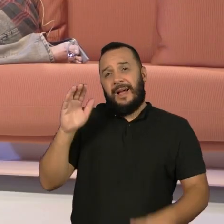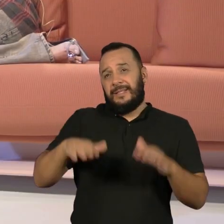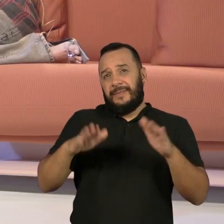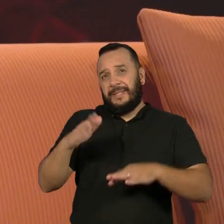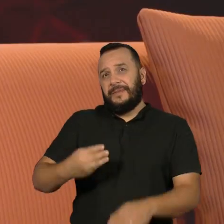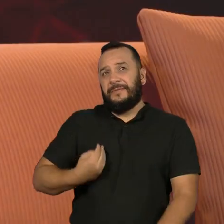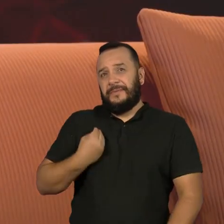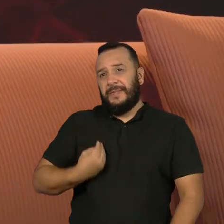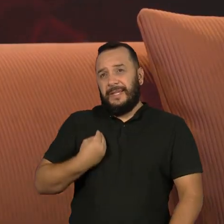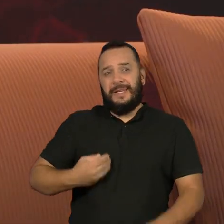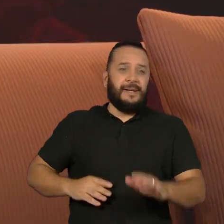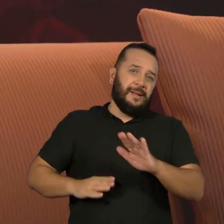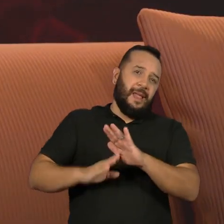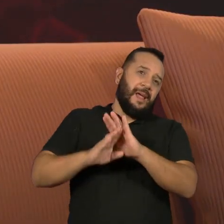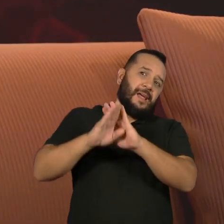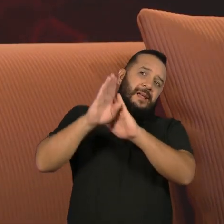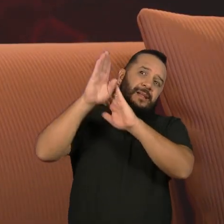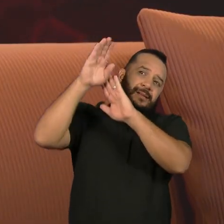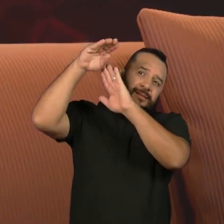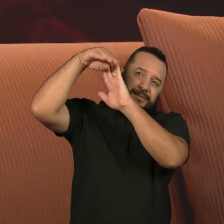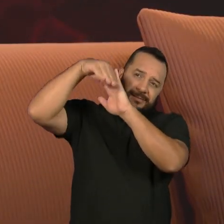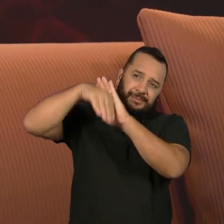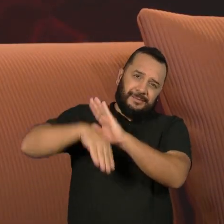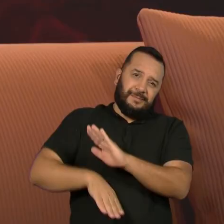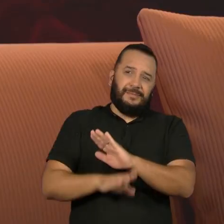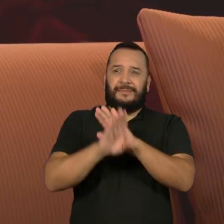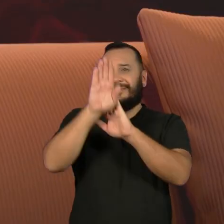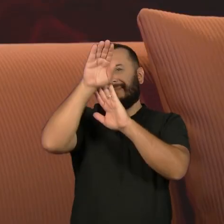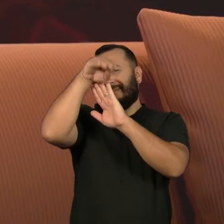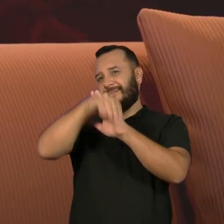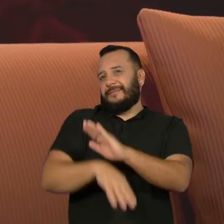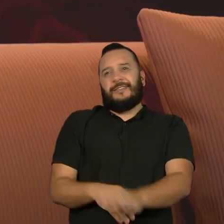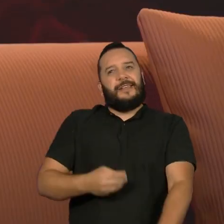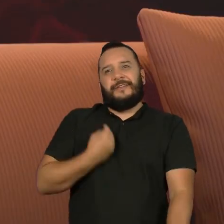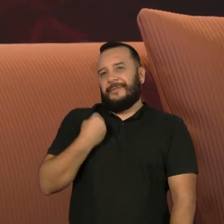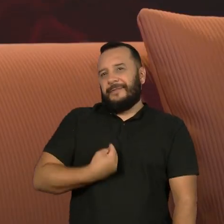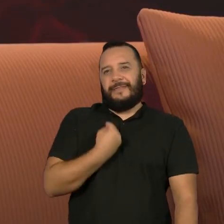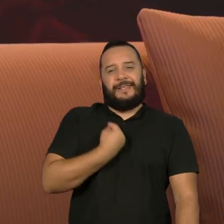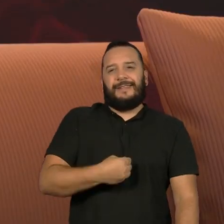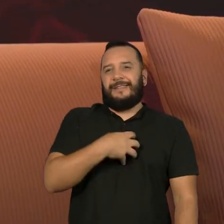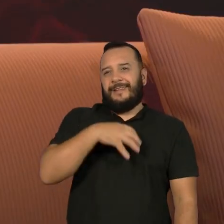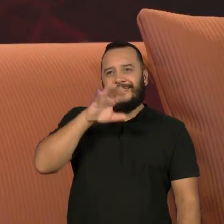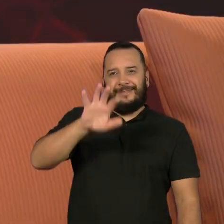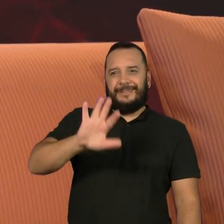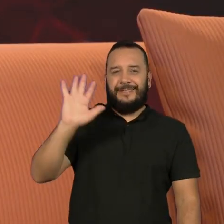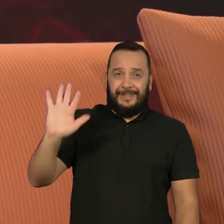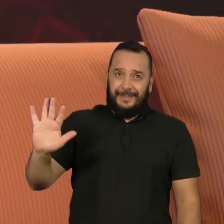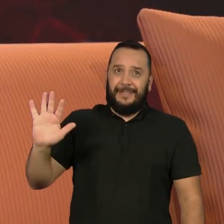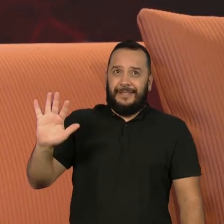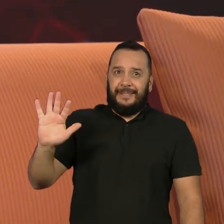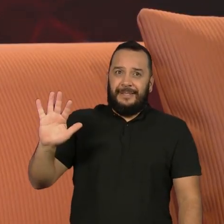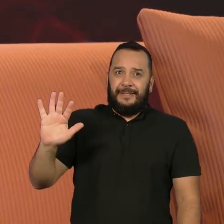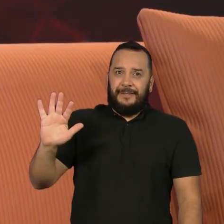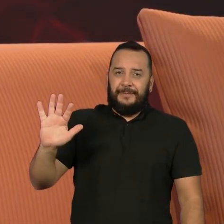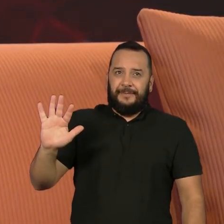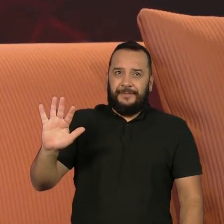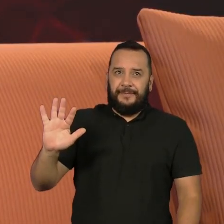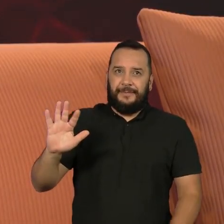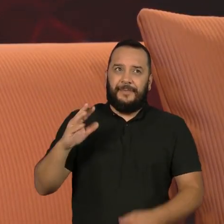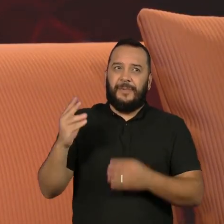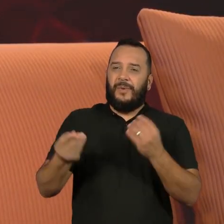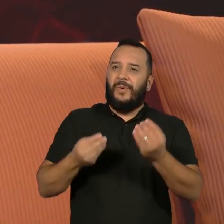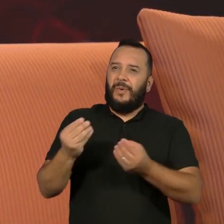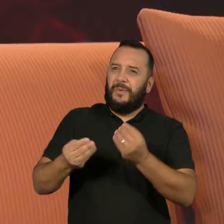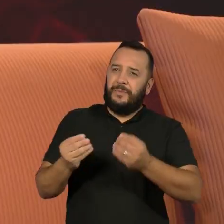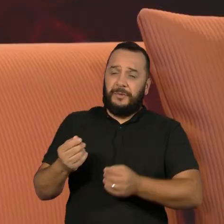fazendo assim, tem horas que a gente está aqui, tem horas que a gente está aqui. Então, a gente tem que ir lidando, né, um pouco também com essas coisas, com com esse vai e vem